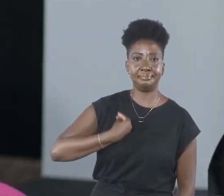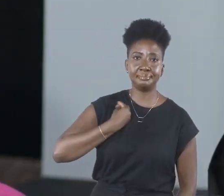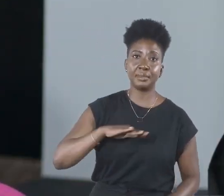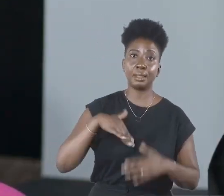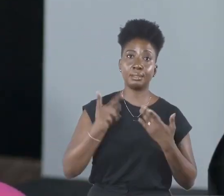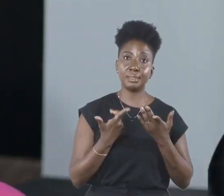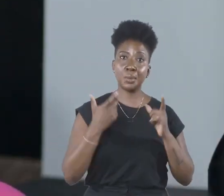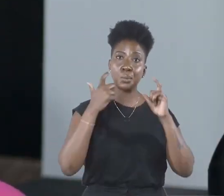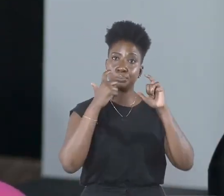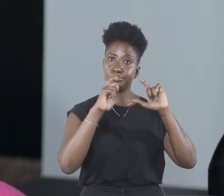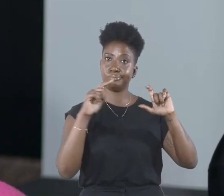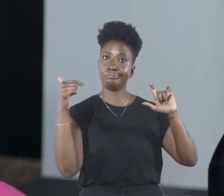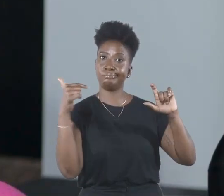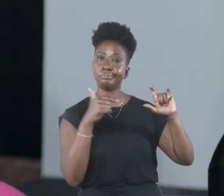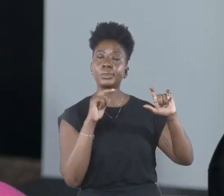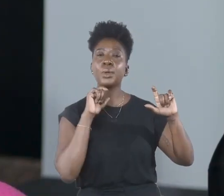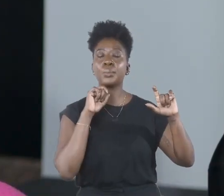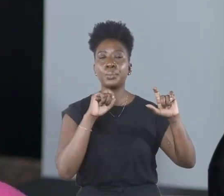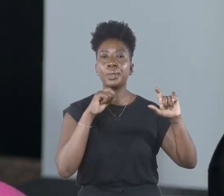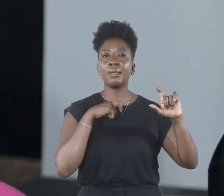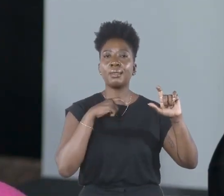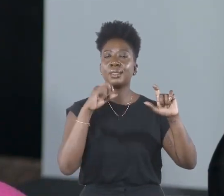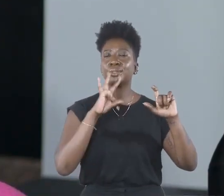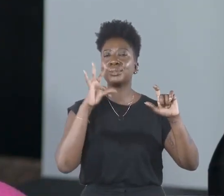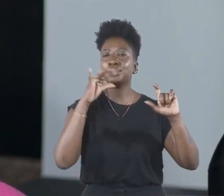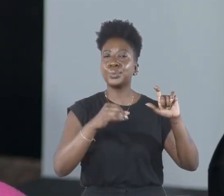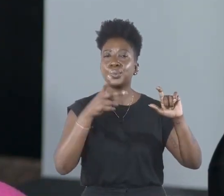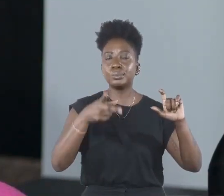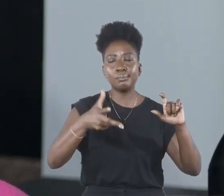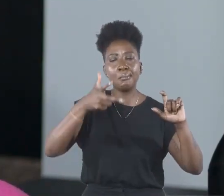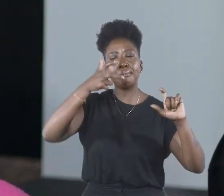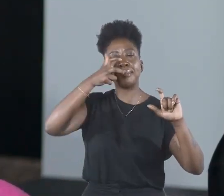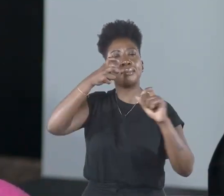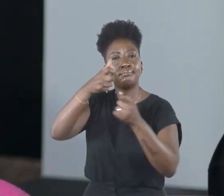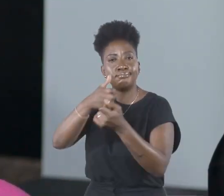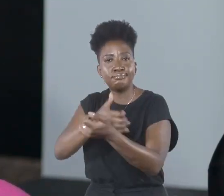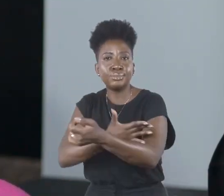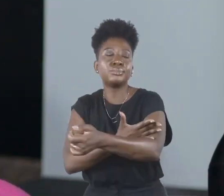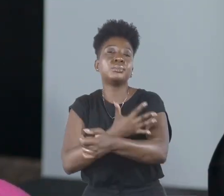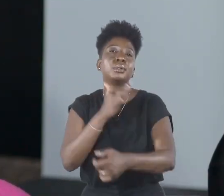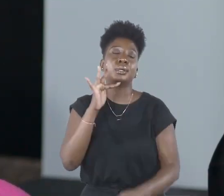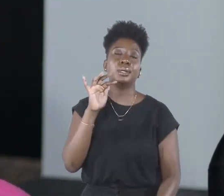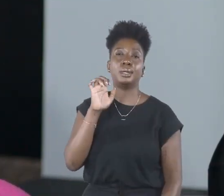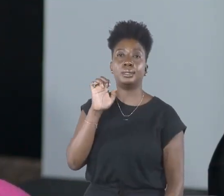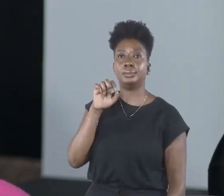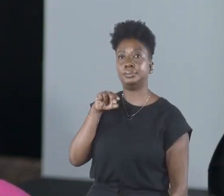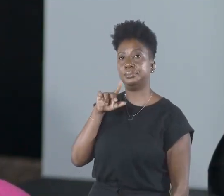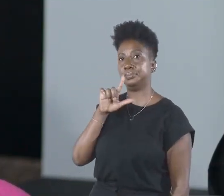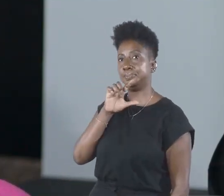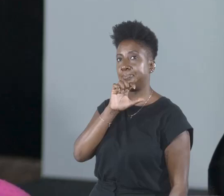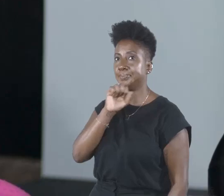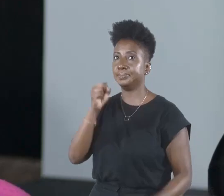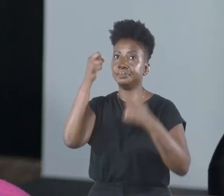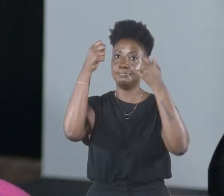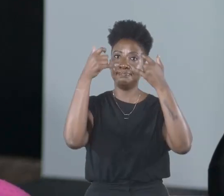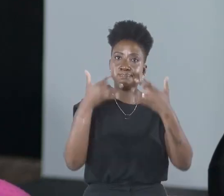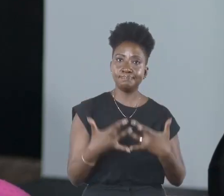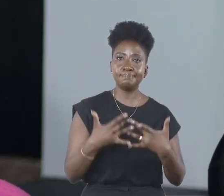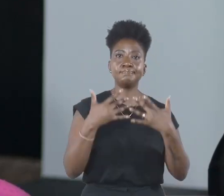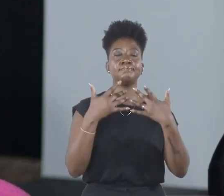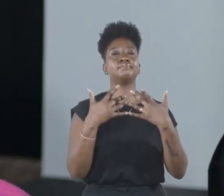que atinge ao outro sempre nos diz respeito e é também nossa responsabilidade.